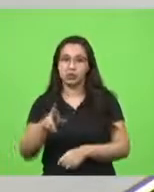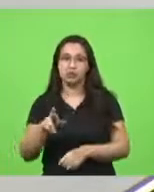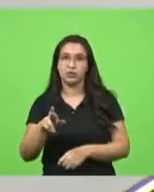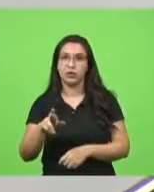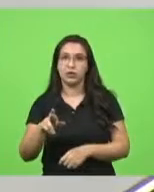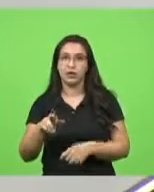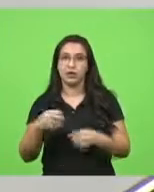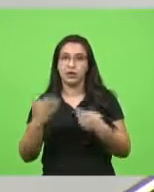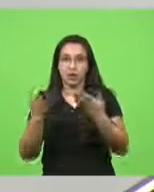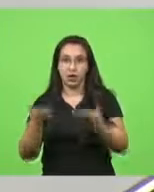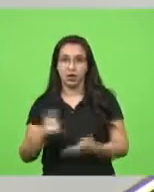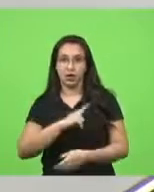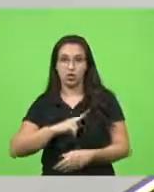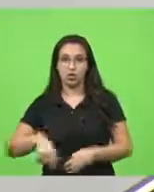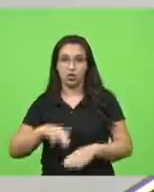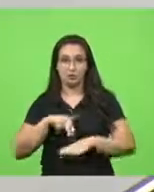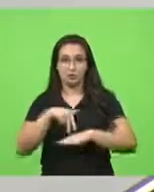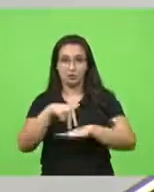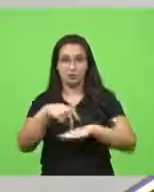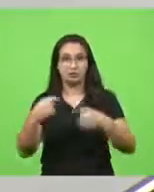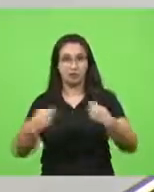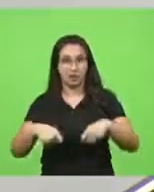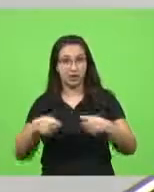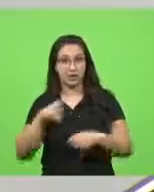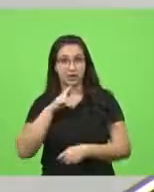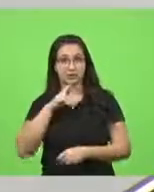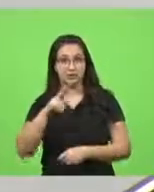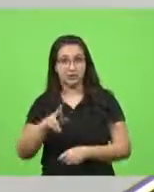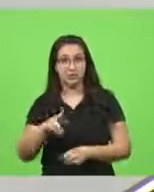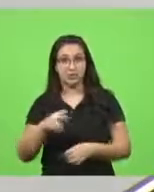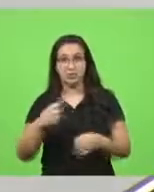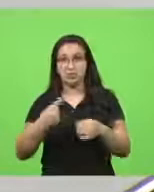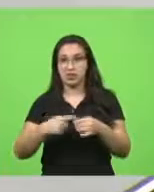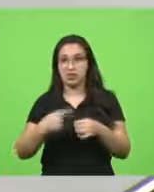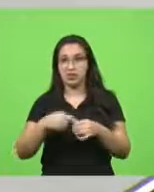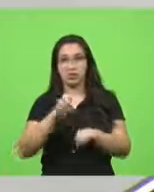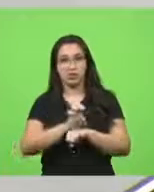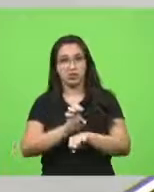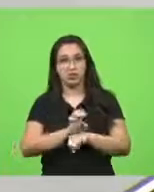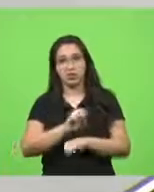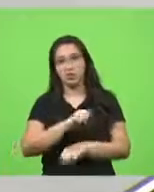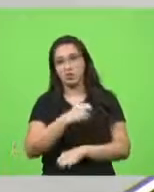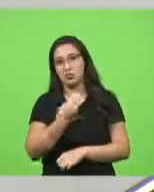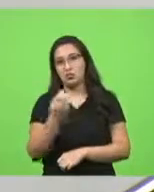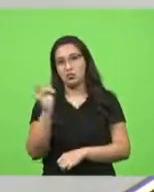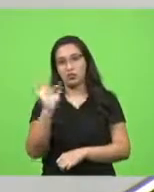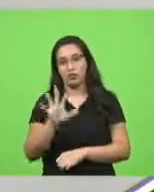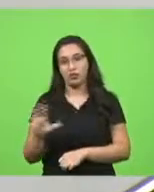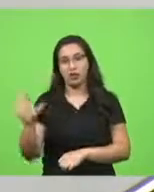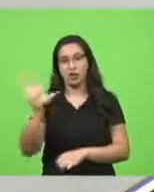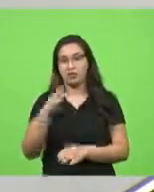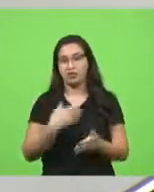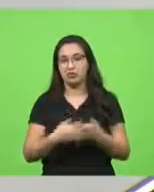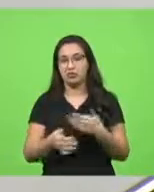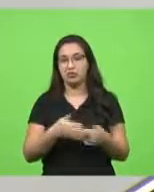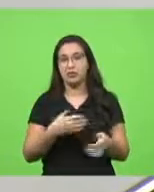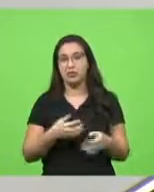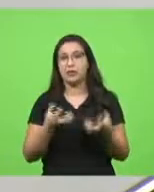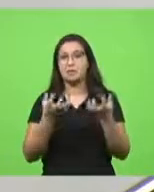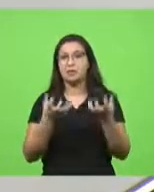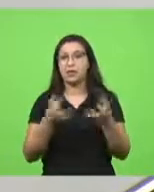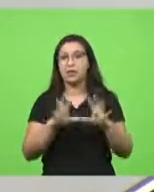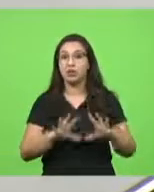tem que dar a resposta, seja ele municipal, estadual ou federal. E esperamos, sim, que